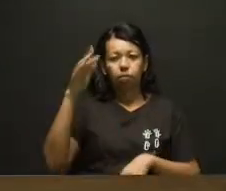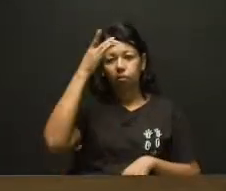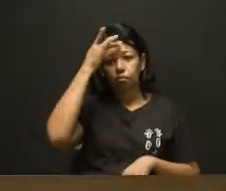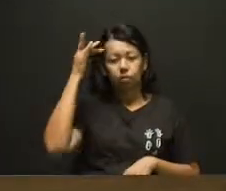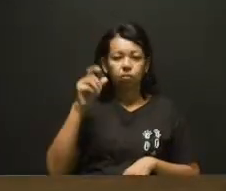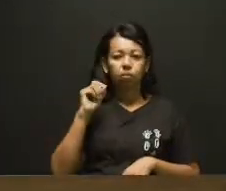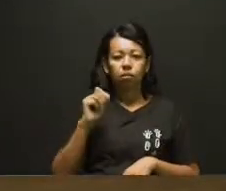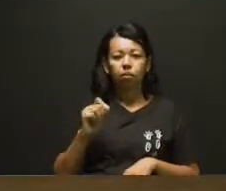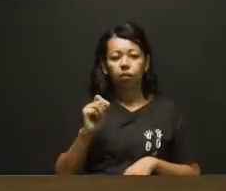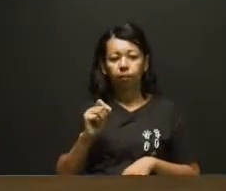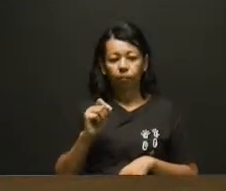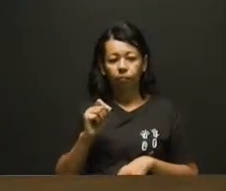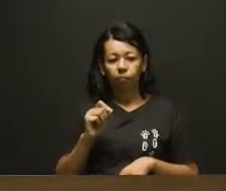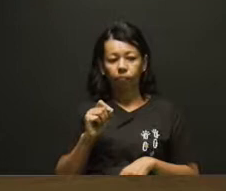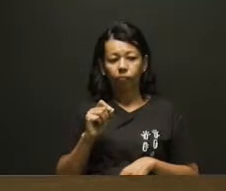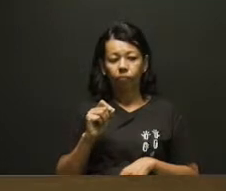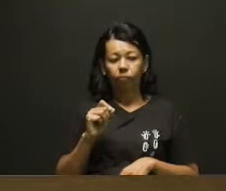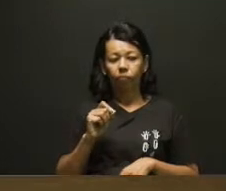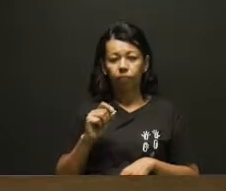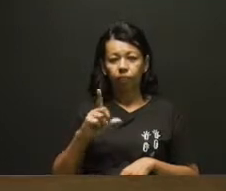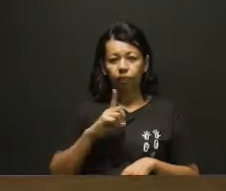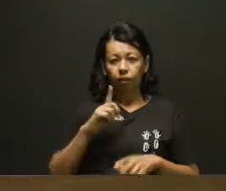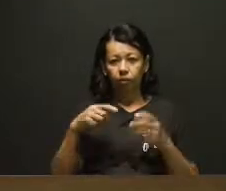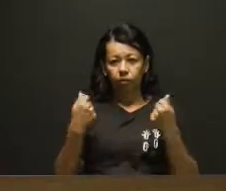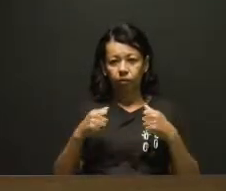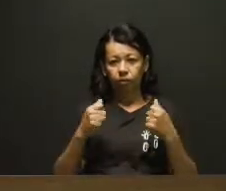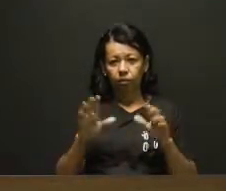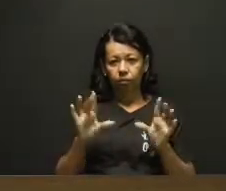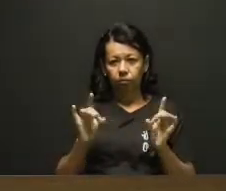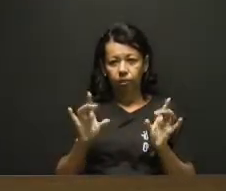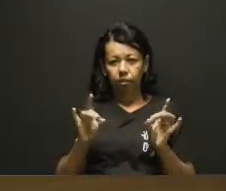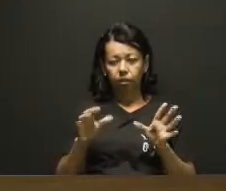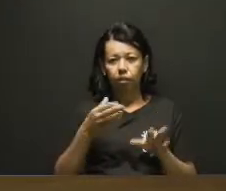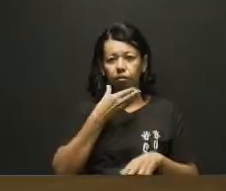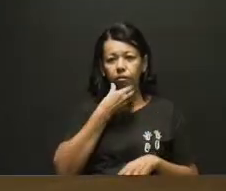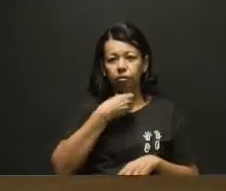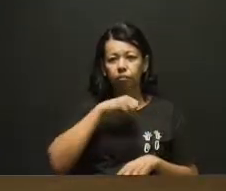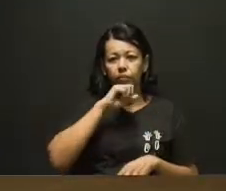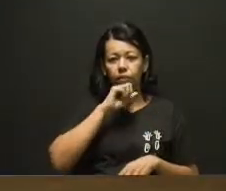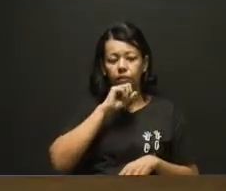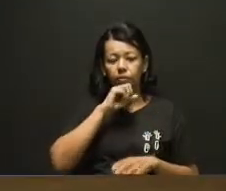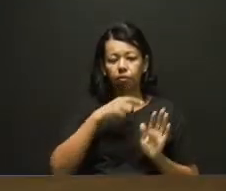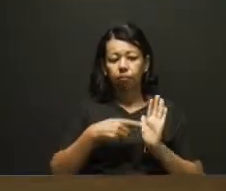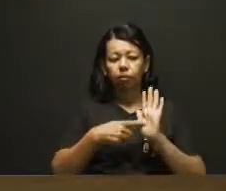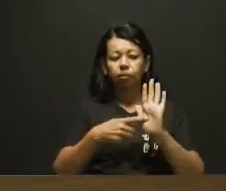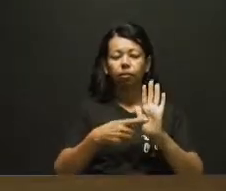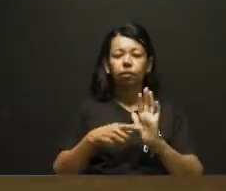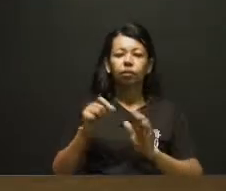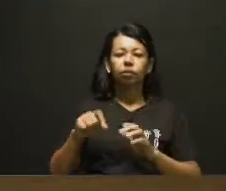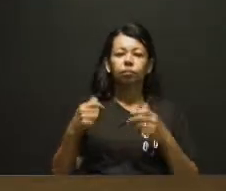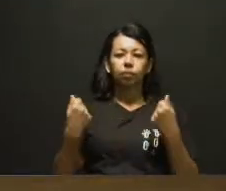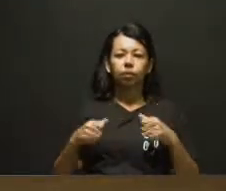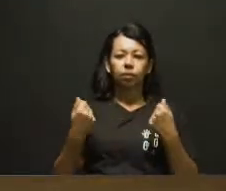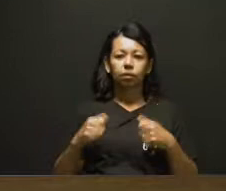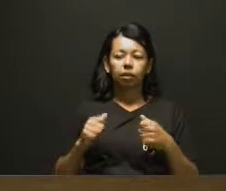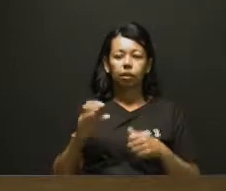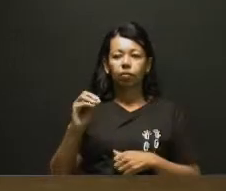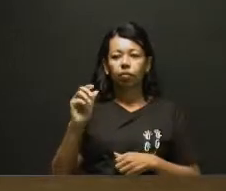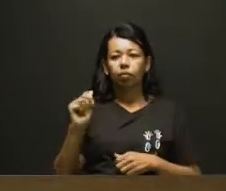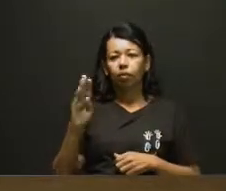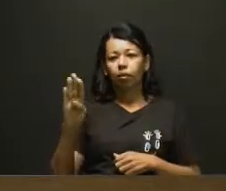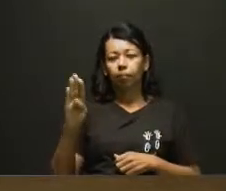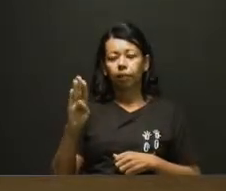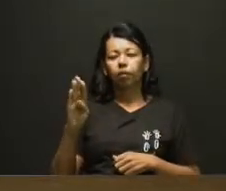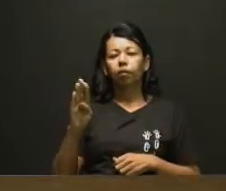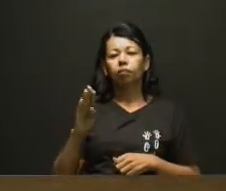são que têm necessidades especiais os pais os representantes o que precisarem ao abel